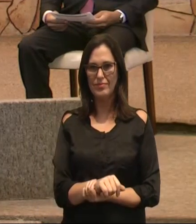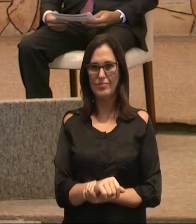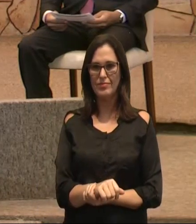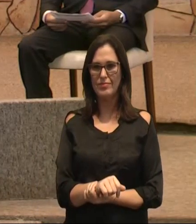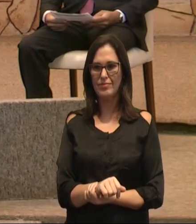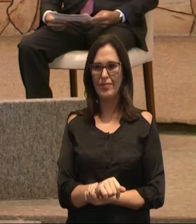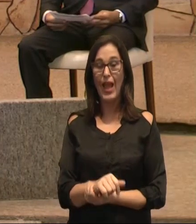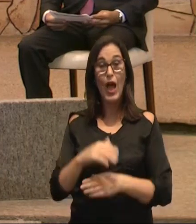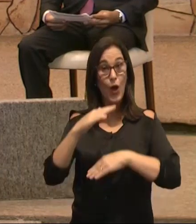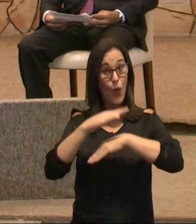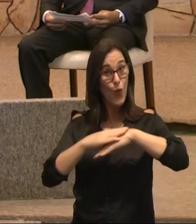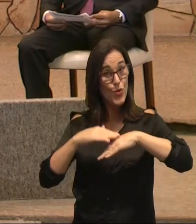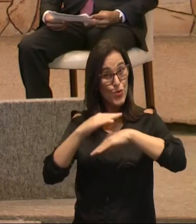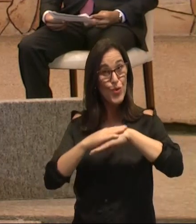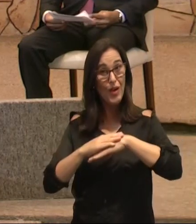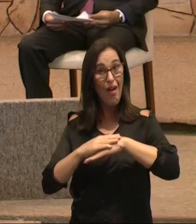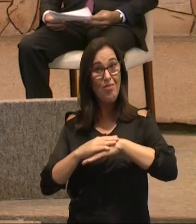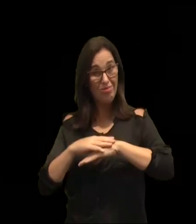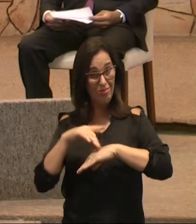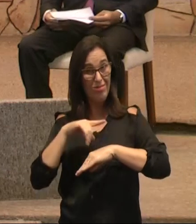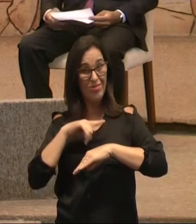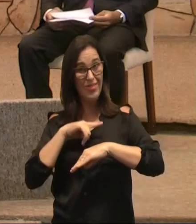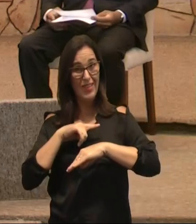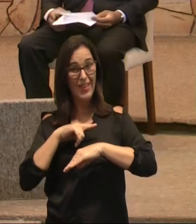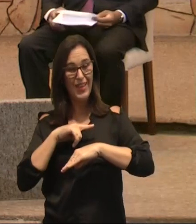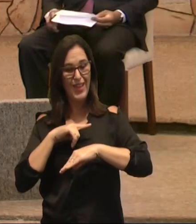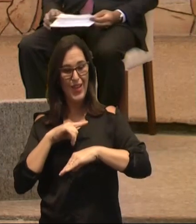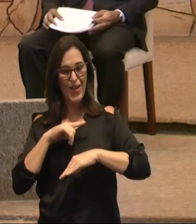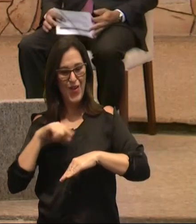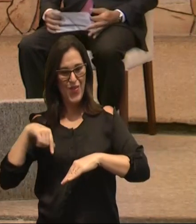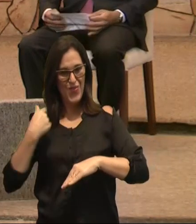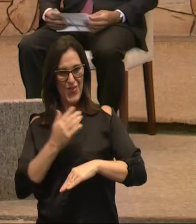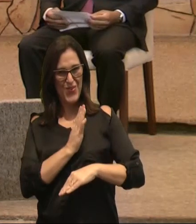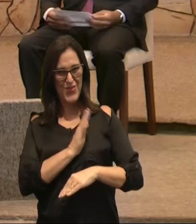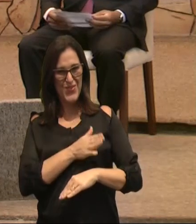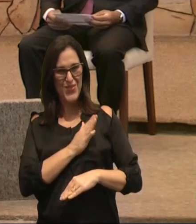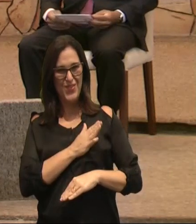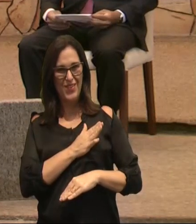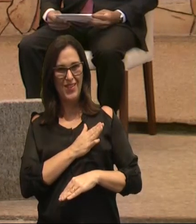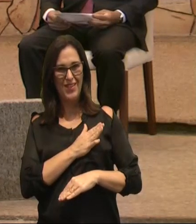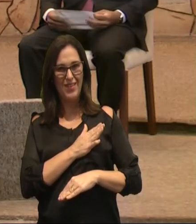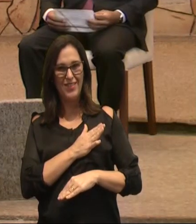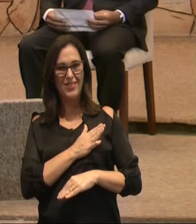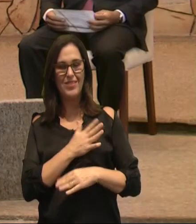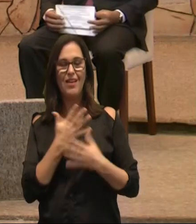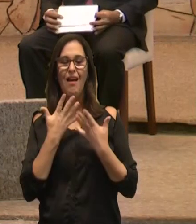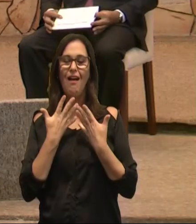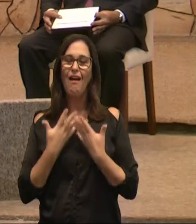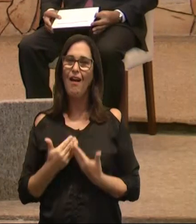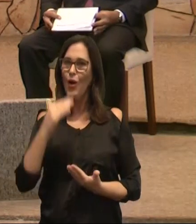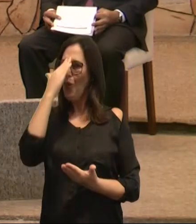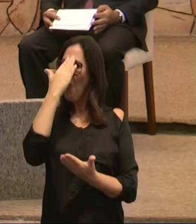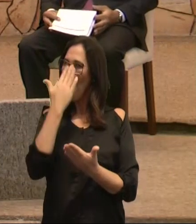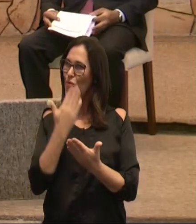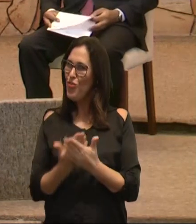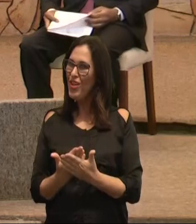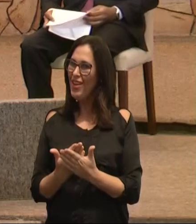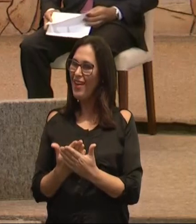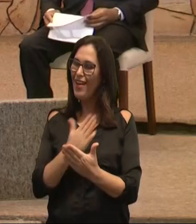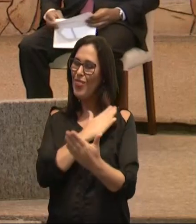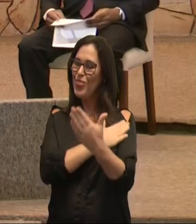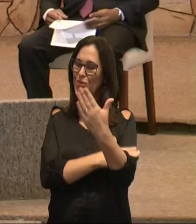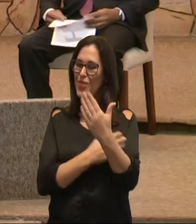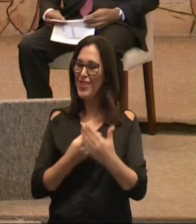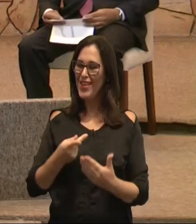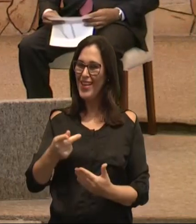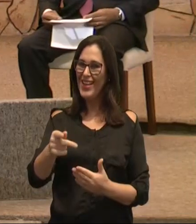Que consolação tem o nosso coração quando a gente descansa nos eternos braços